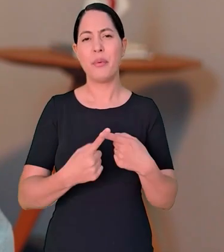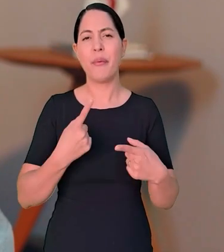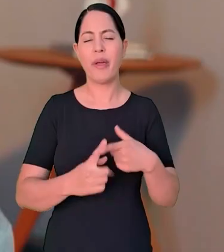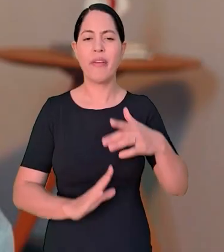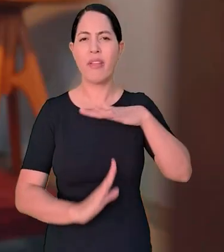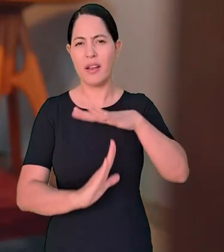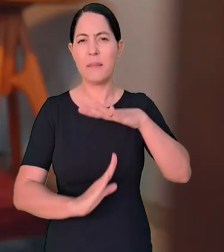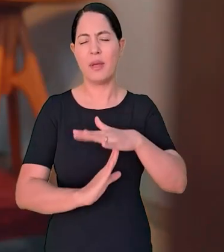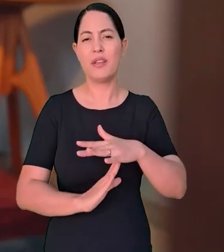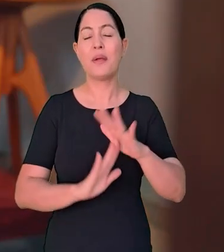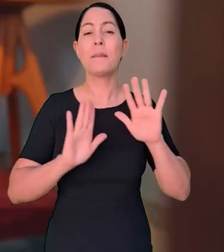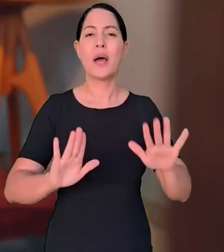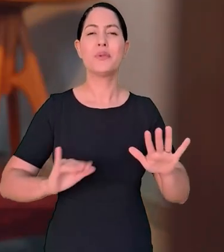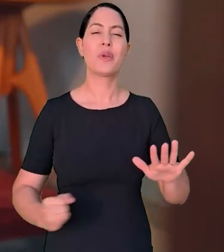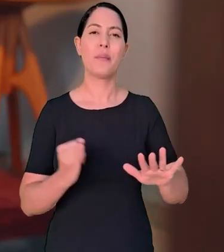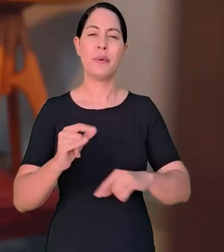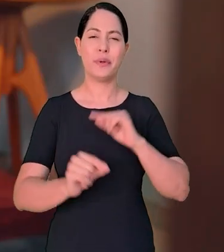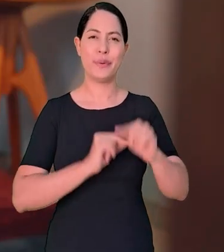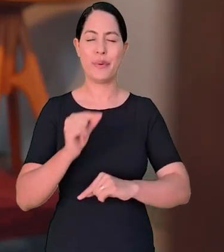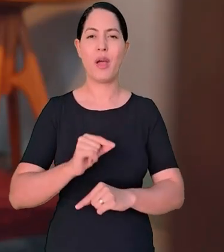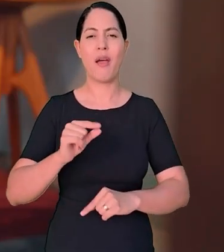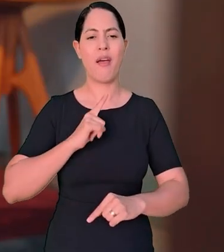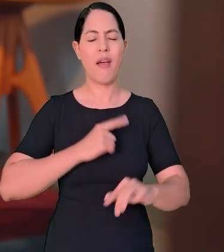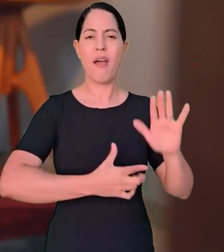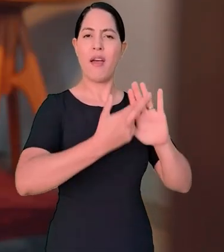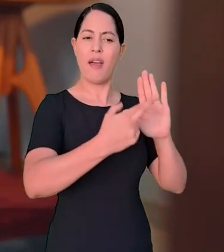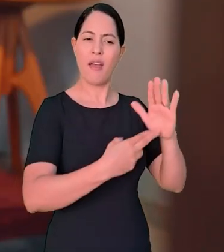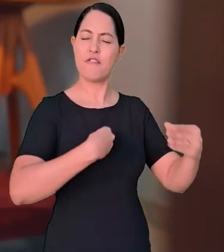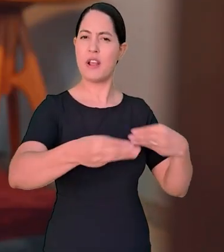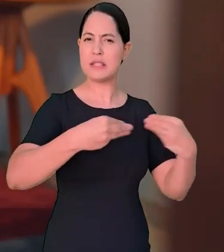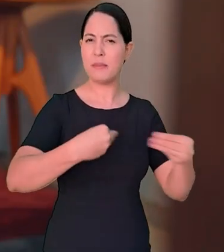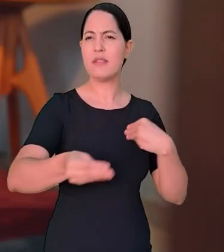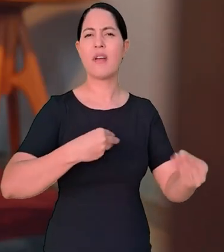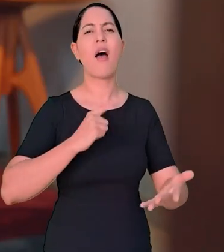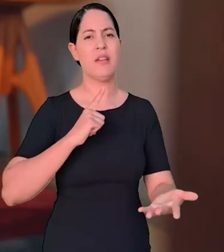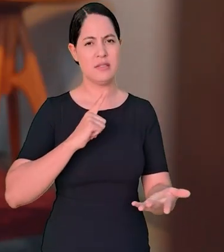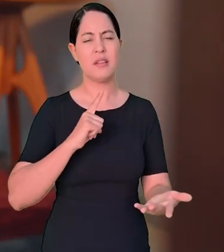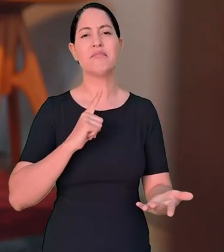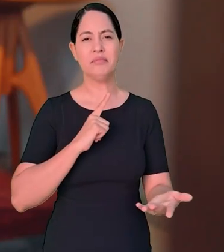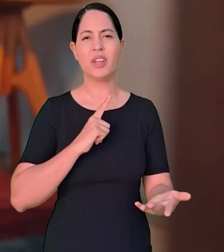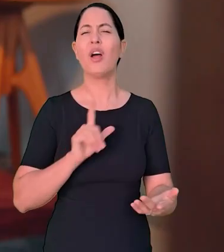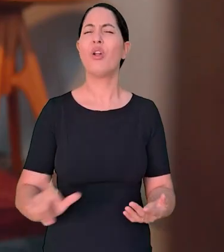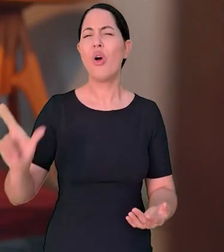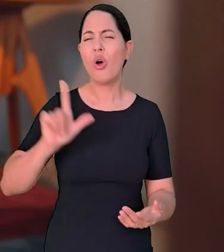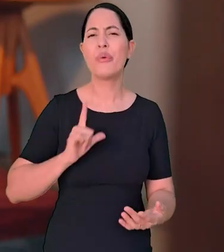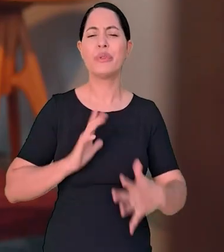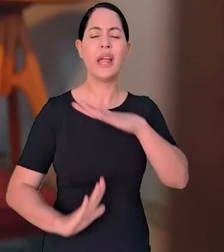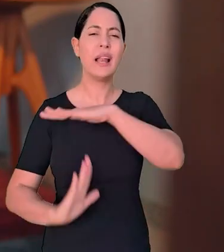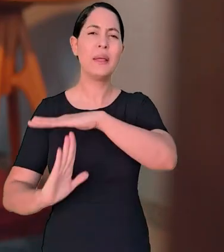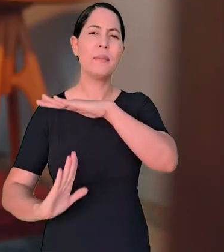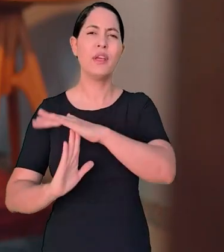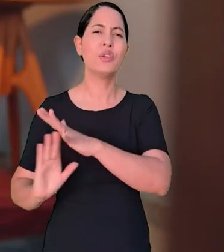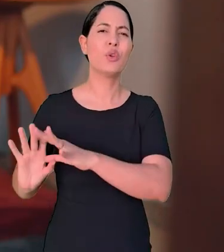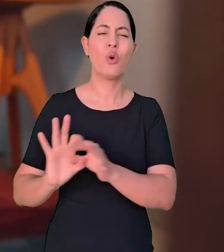continuam sendo impostos, mas o que importa é as nossas regras têm sido flexibilizadas ao máximo, obviamente dentro de determinados limites que